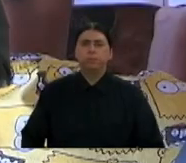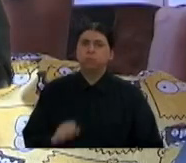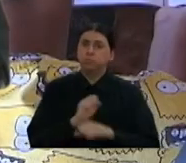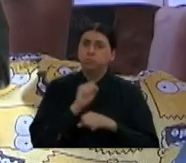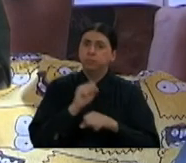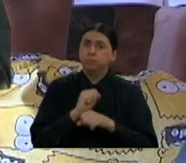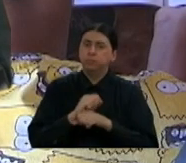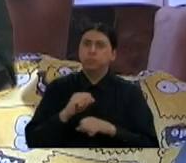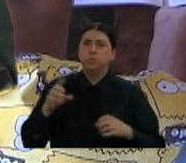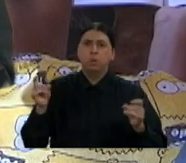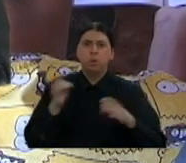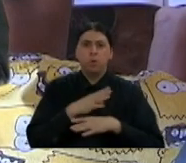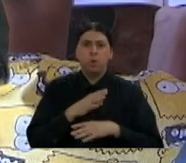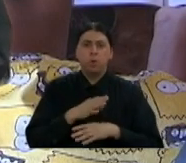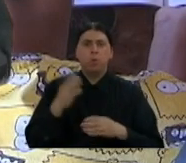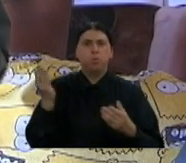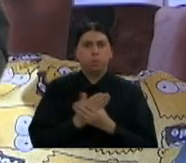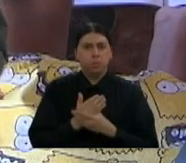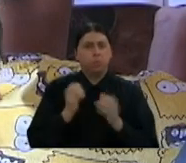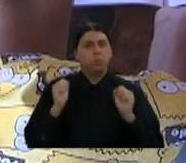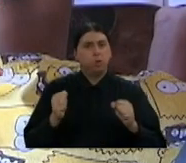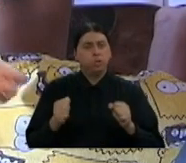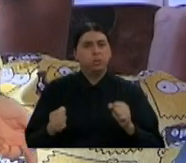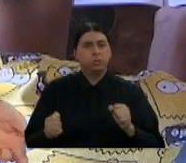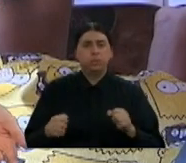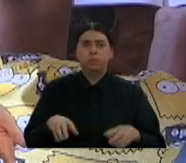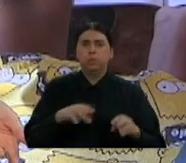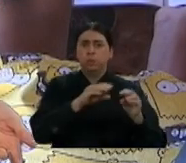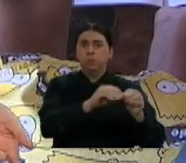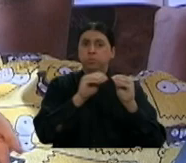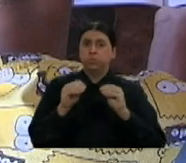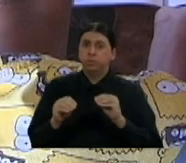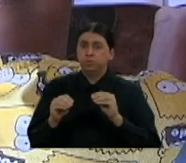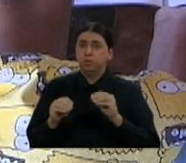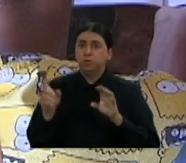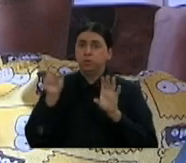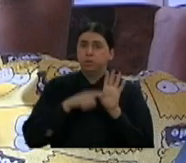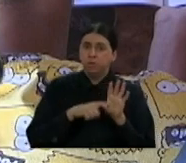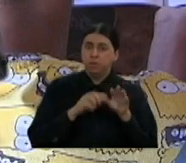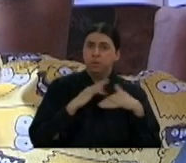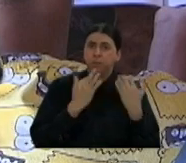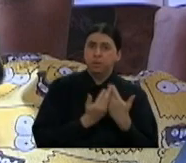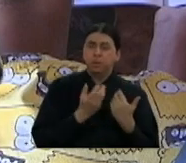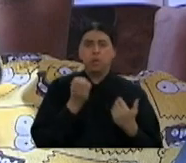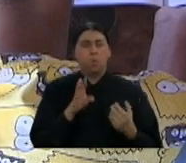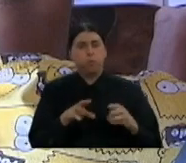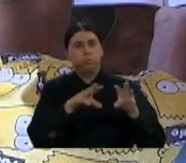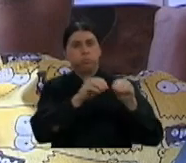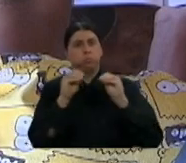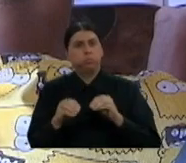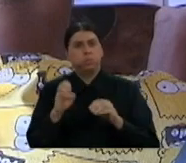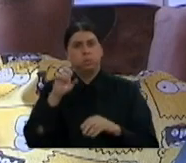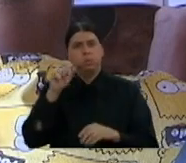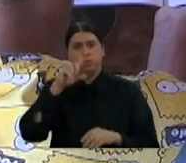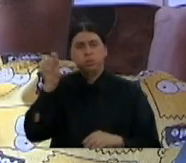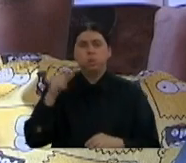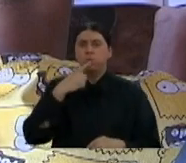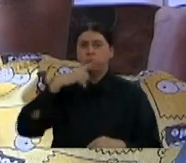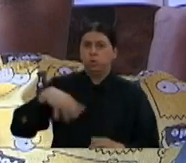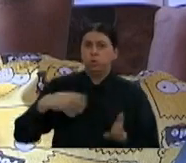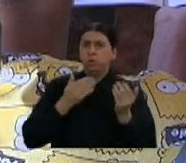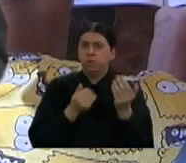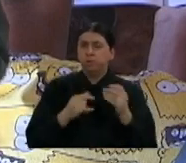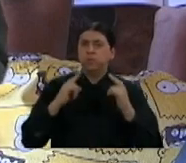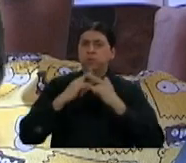aguardam a conclusão do processo que pode resultar na reintegração à sua família ou em adoção as crianças e adolescentes